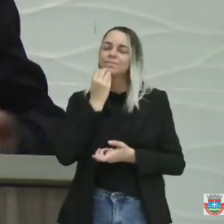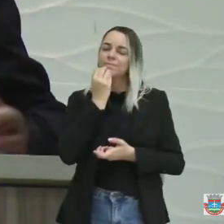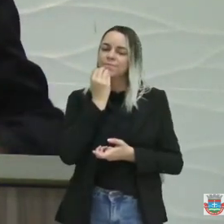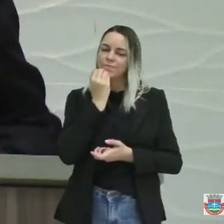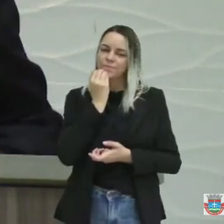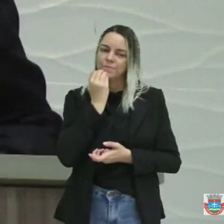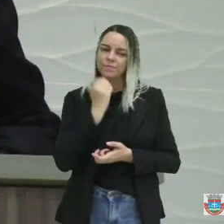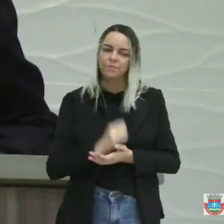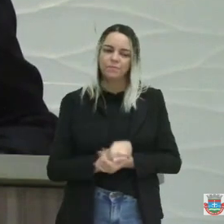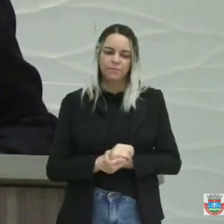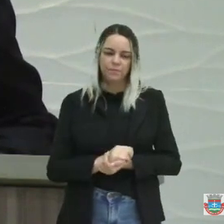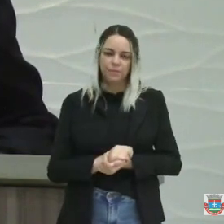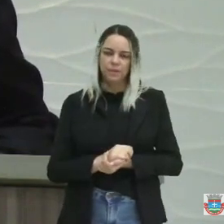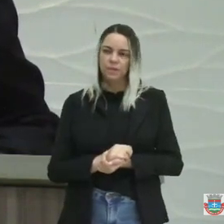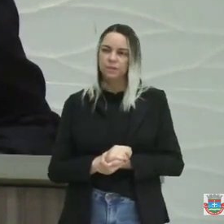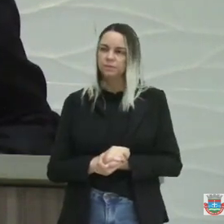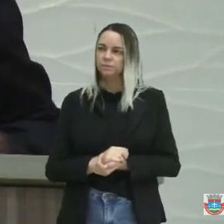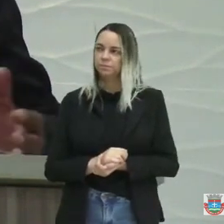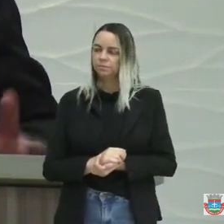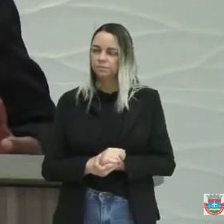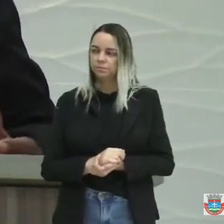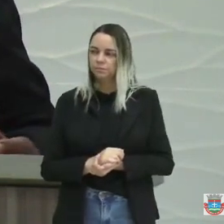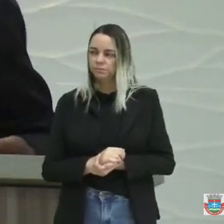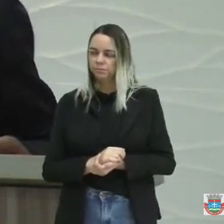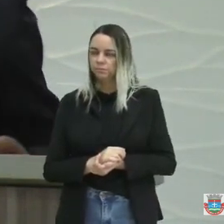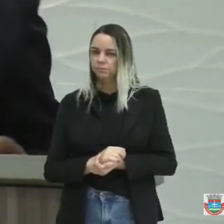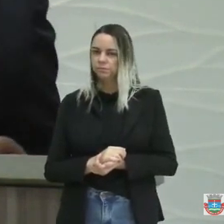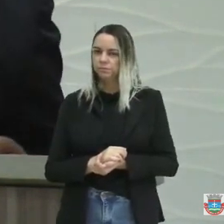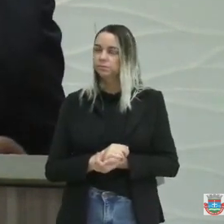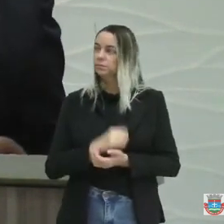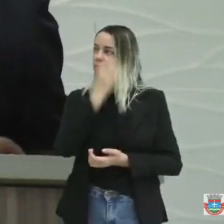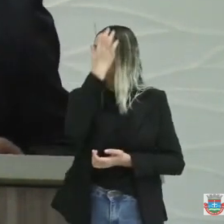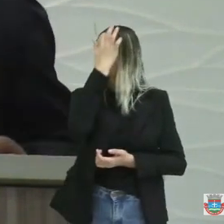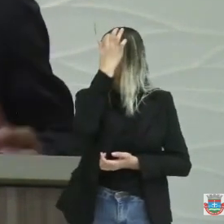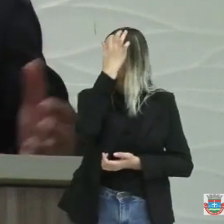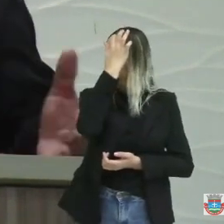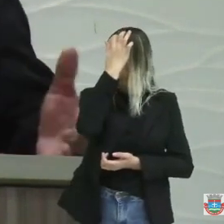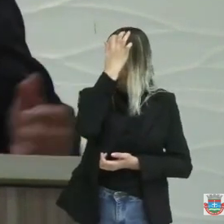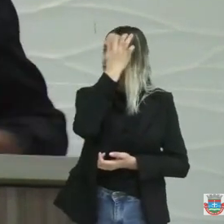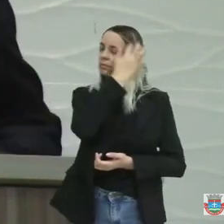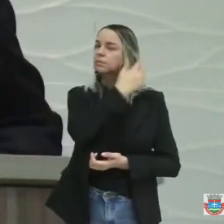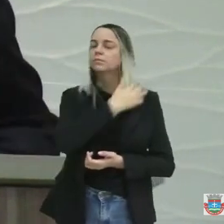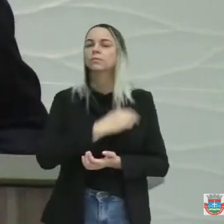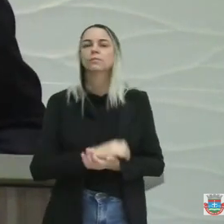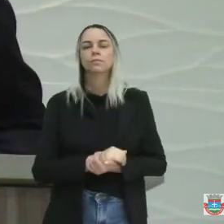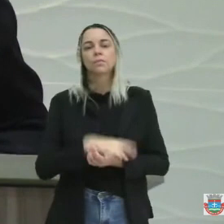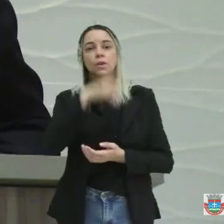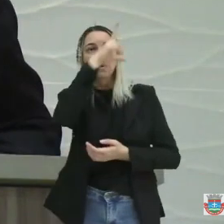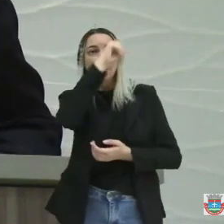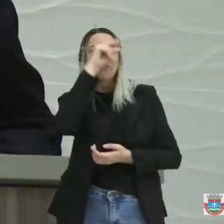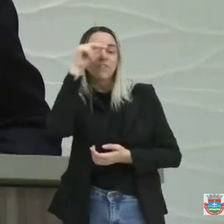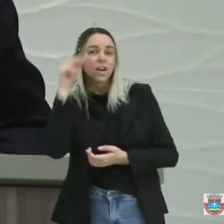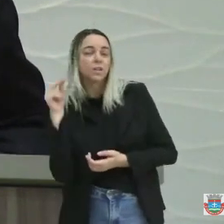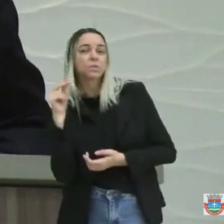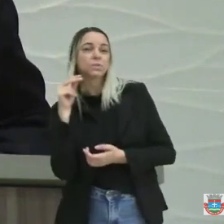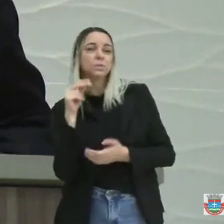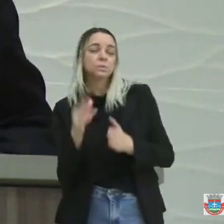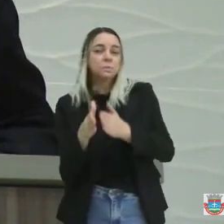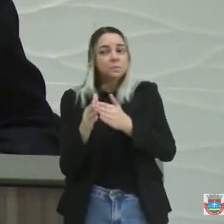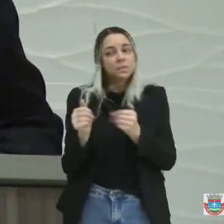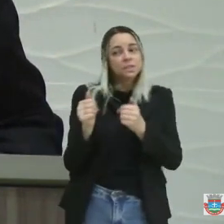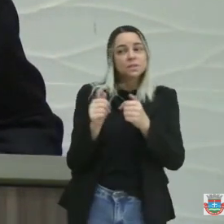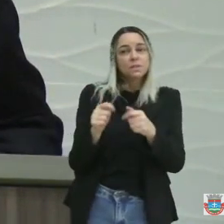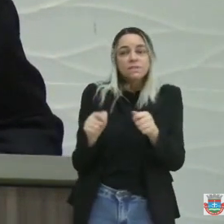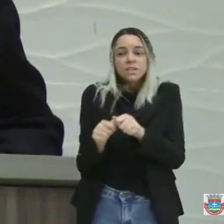à disposição. Quem deve ir atrás para a liberação? O prefeito do município. Já foi